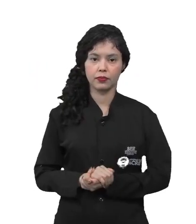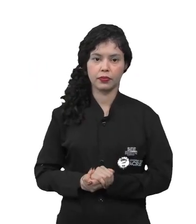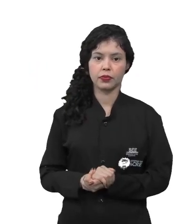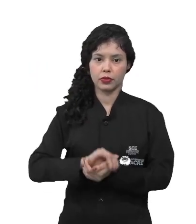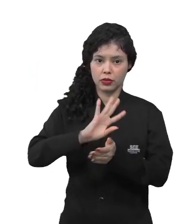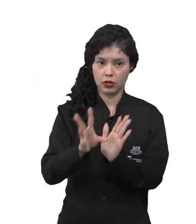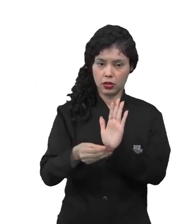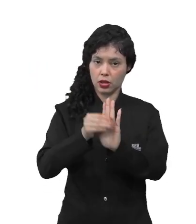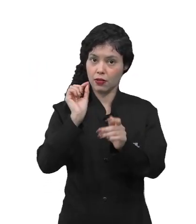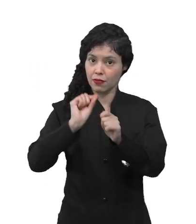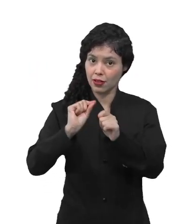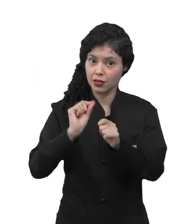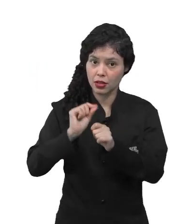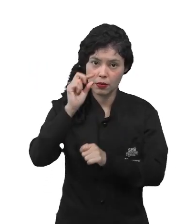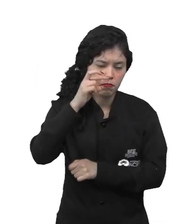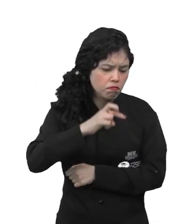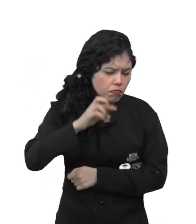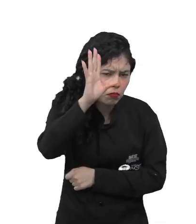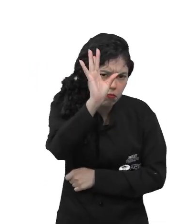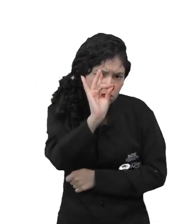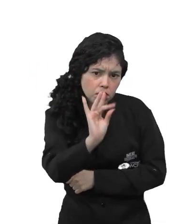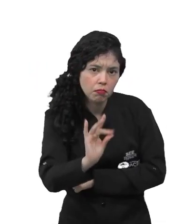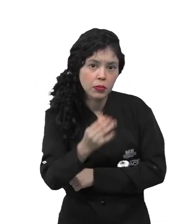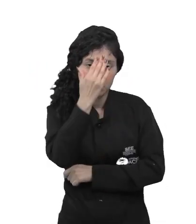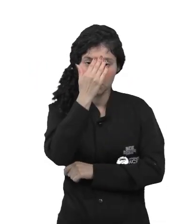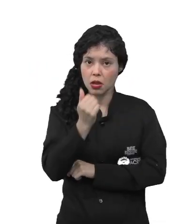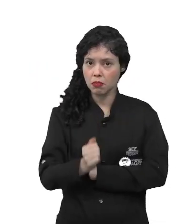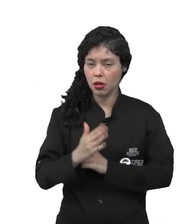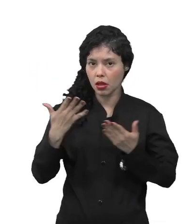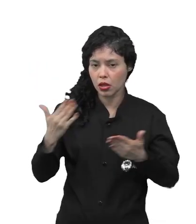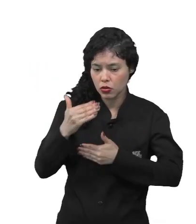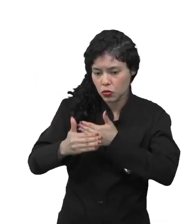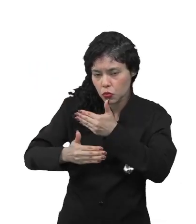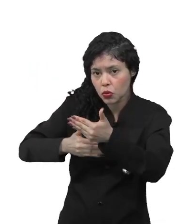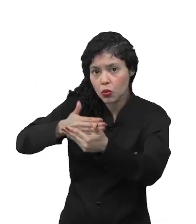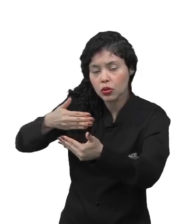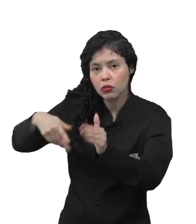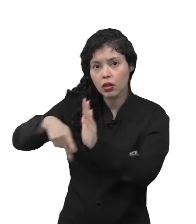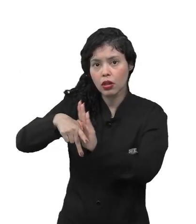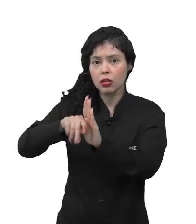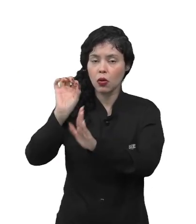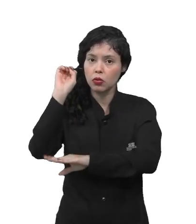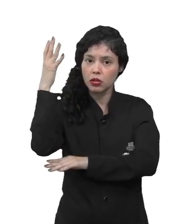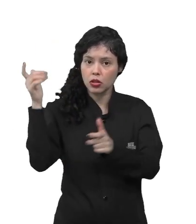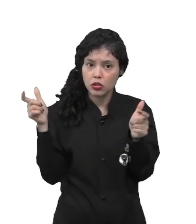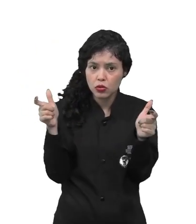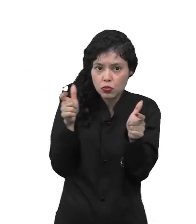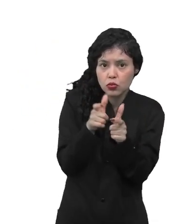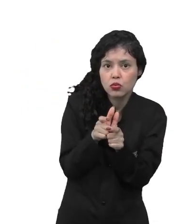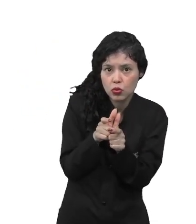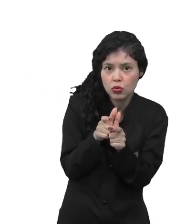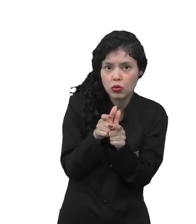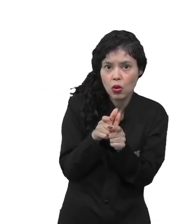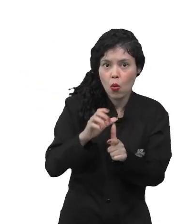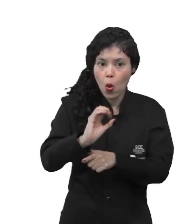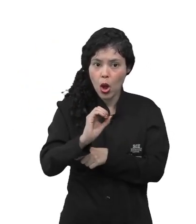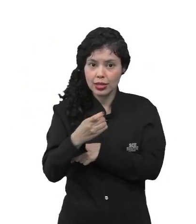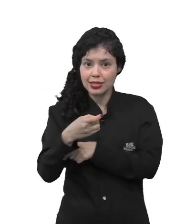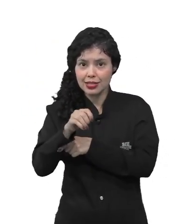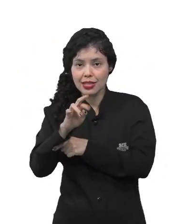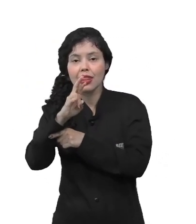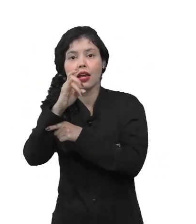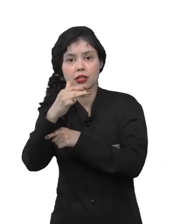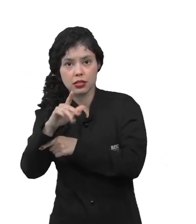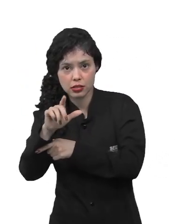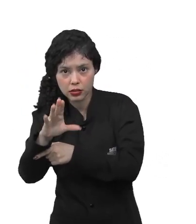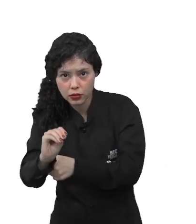Vou ter que fazer aqui a análise para saber se nesse processo aconteceu redução ou oxidação. Então,